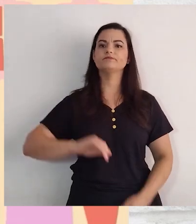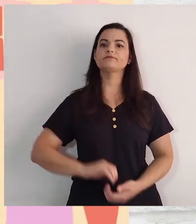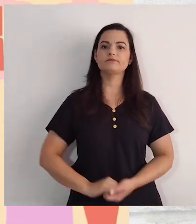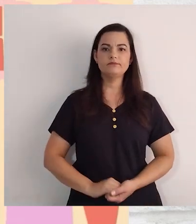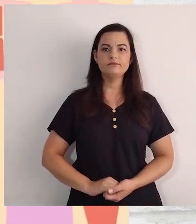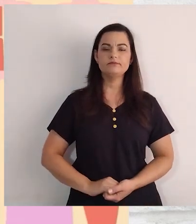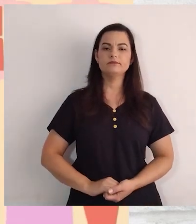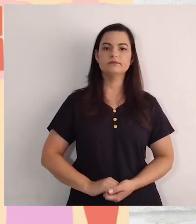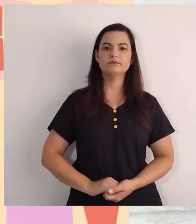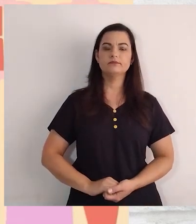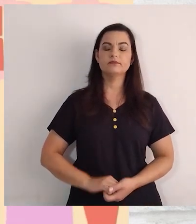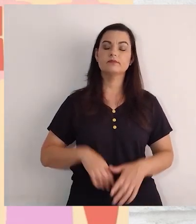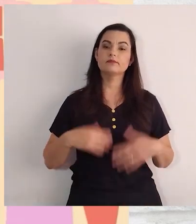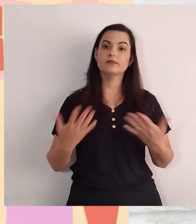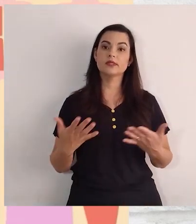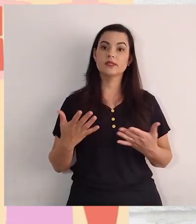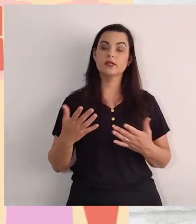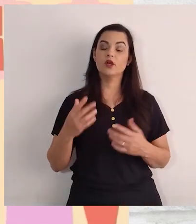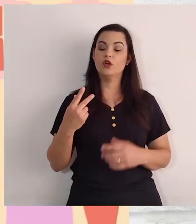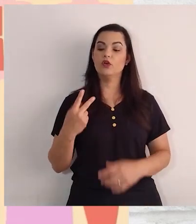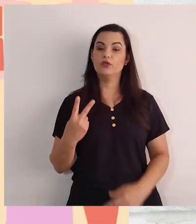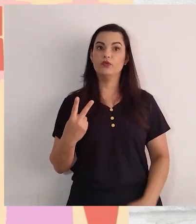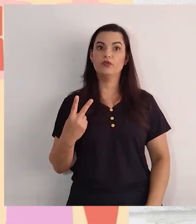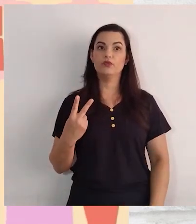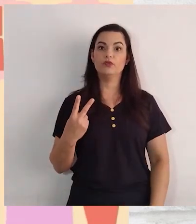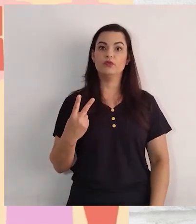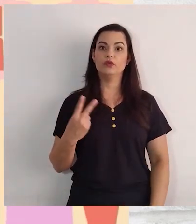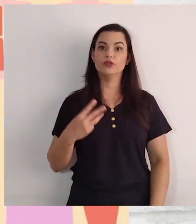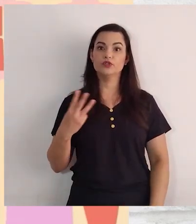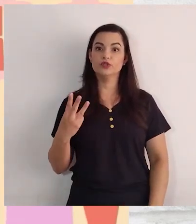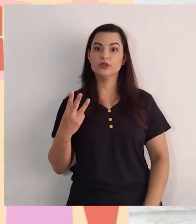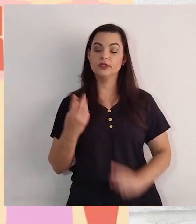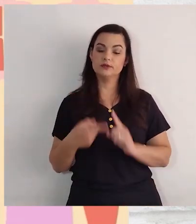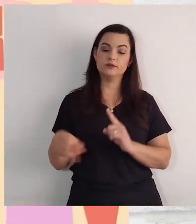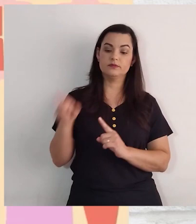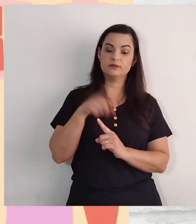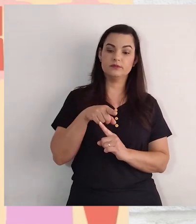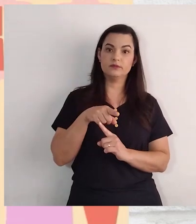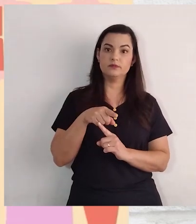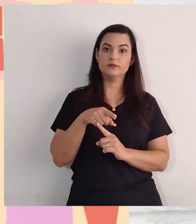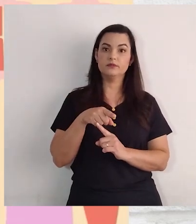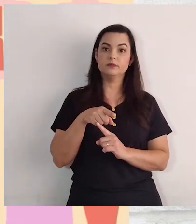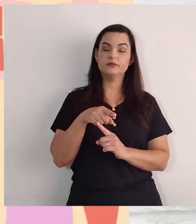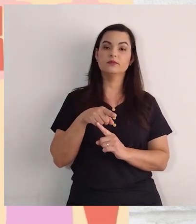Sendo assim, depois do número 24, qual seria o número?